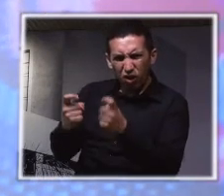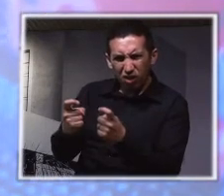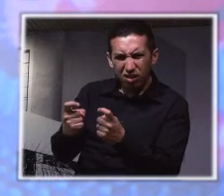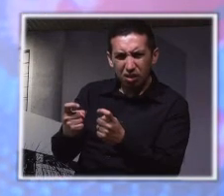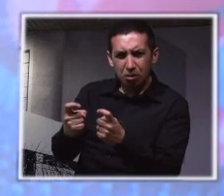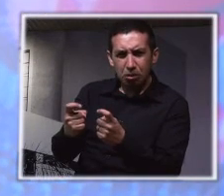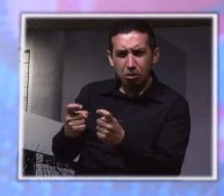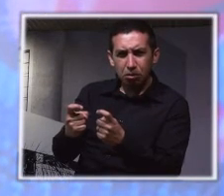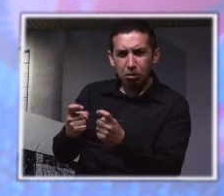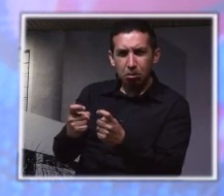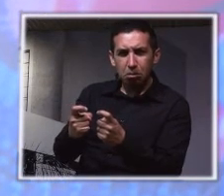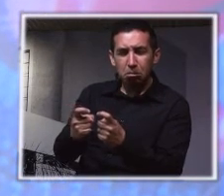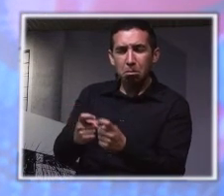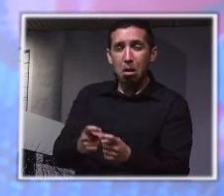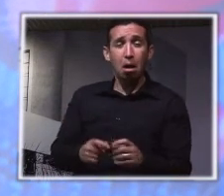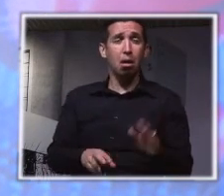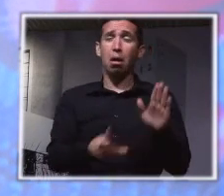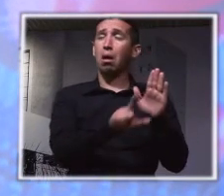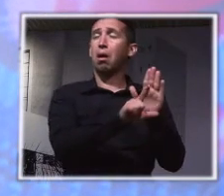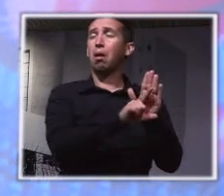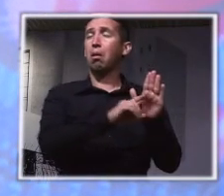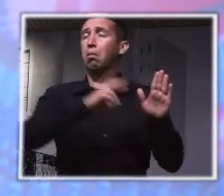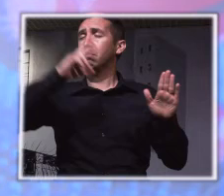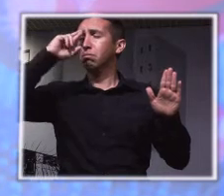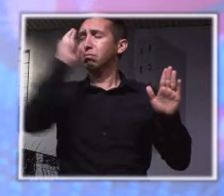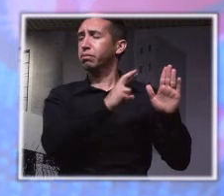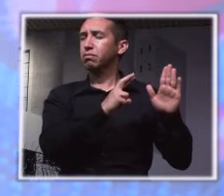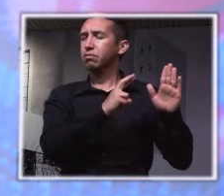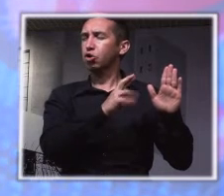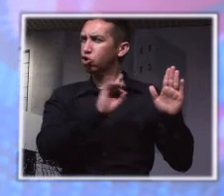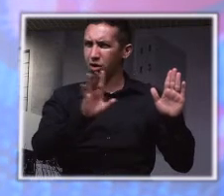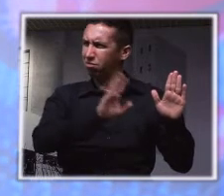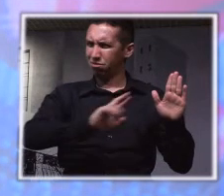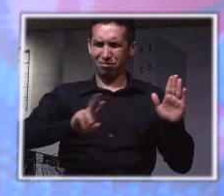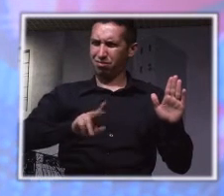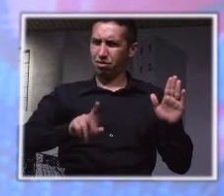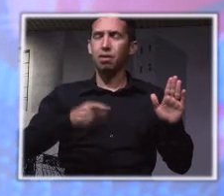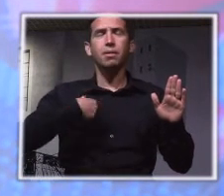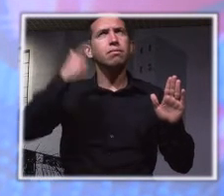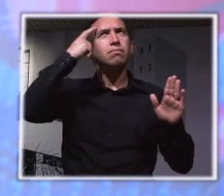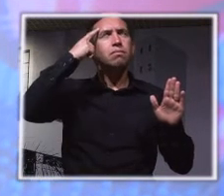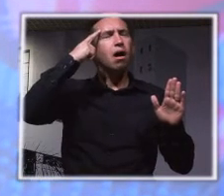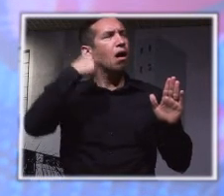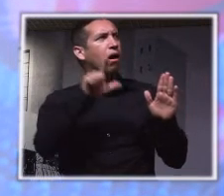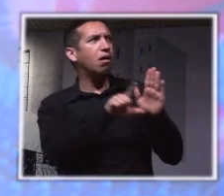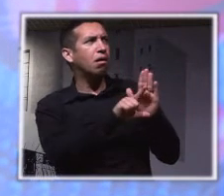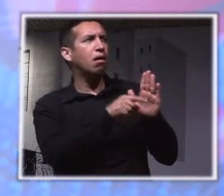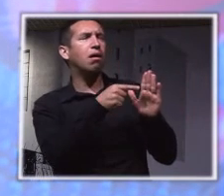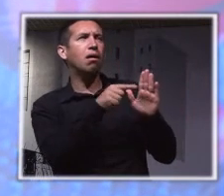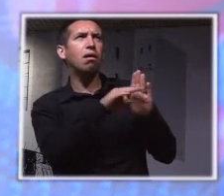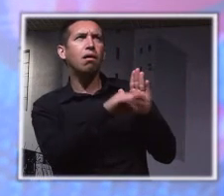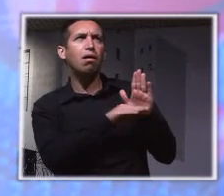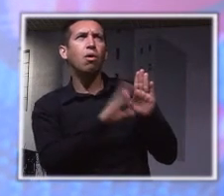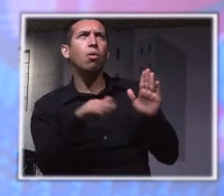como a obediência cega à lei. É preciso refletir e partilhar os valores